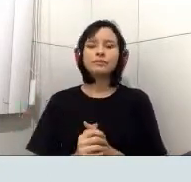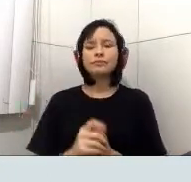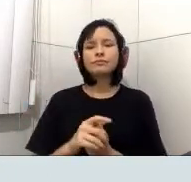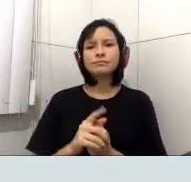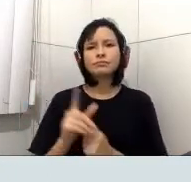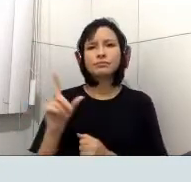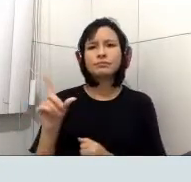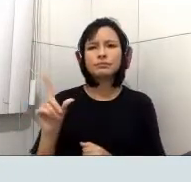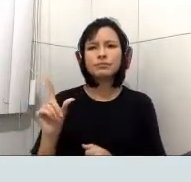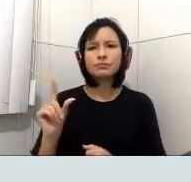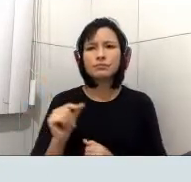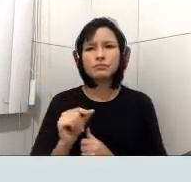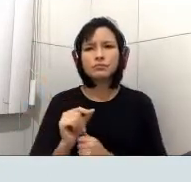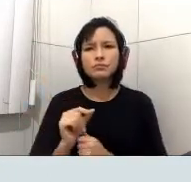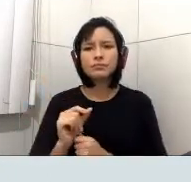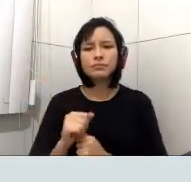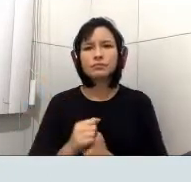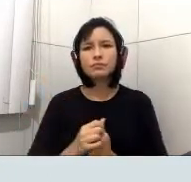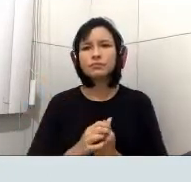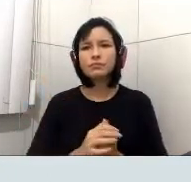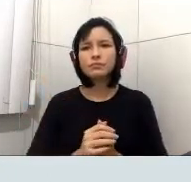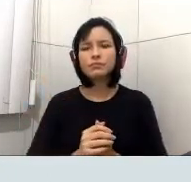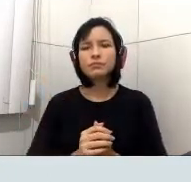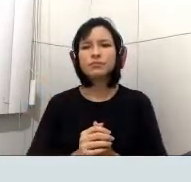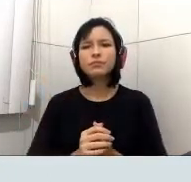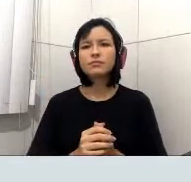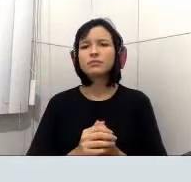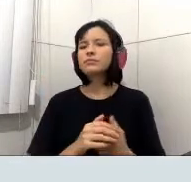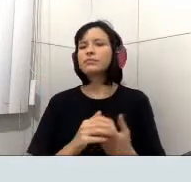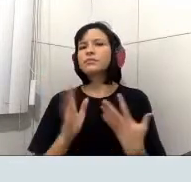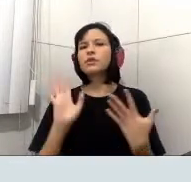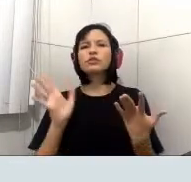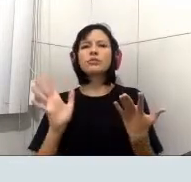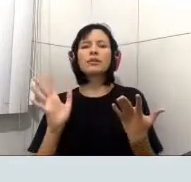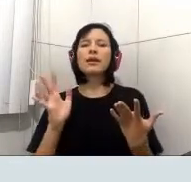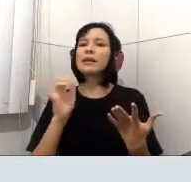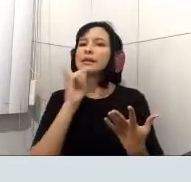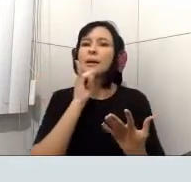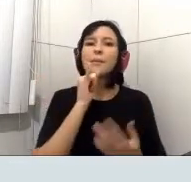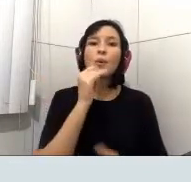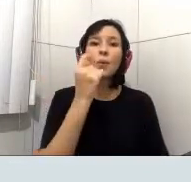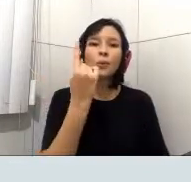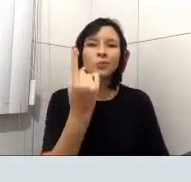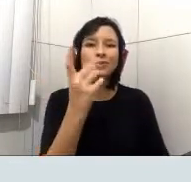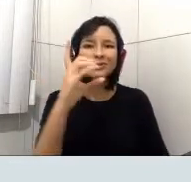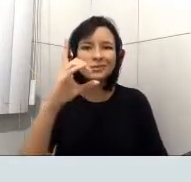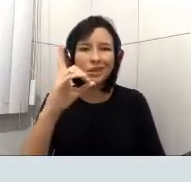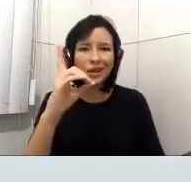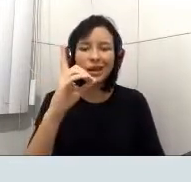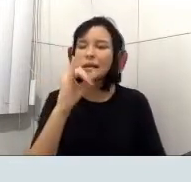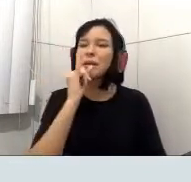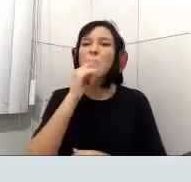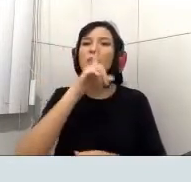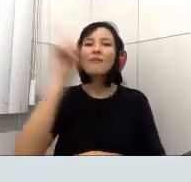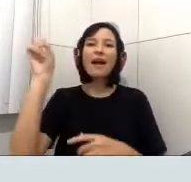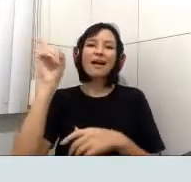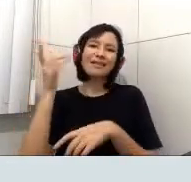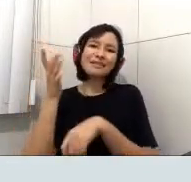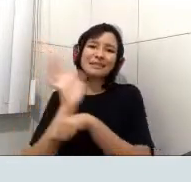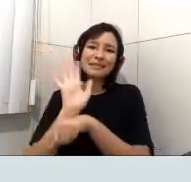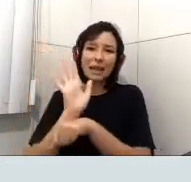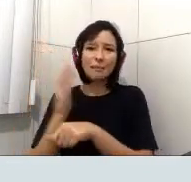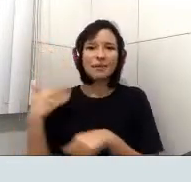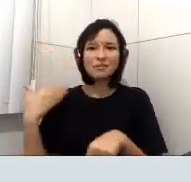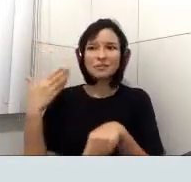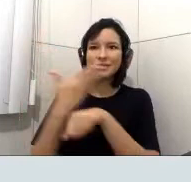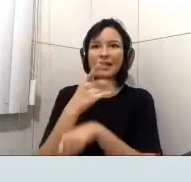que vocês já tenham ouvido falar sobre 1D, 2D, 3D. Quando a gente vai num cinema, por exemplo, a gente vê